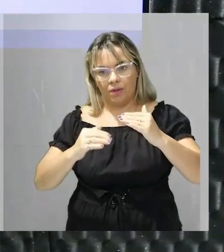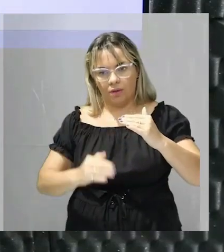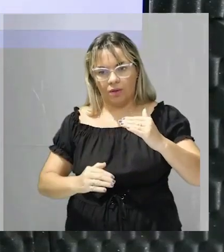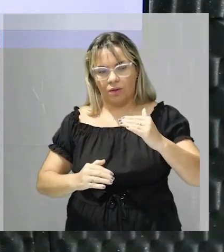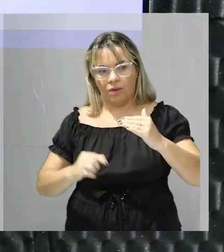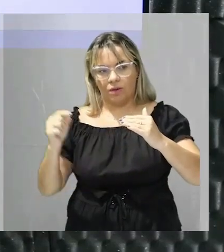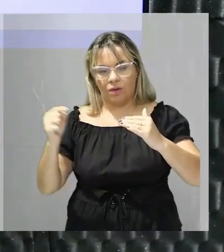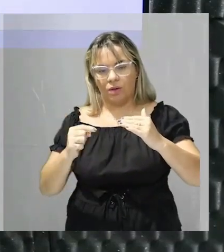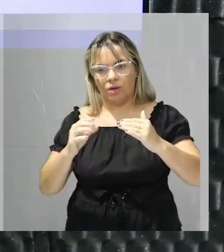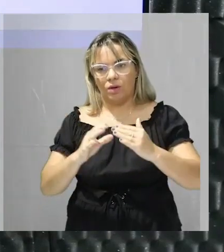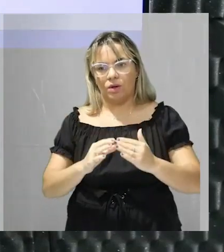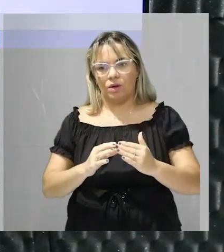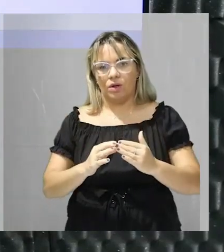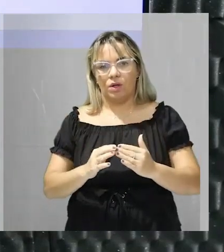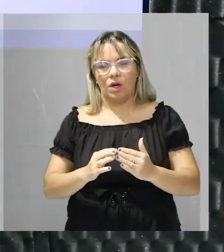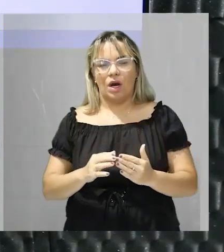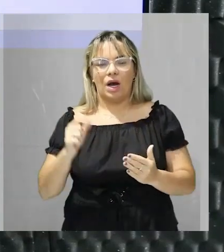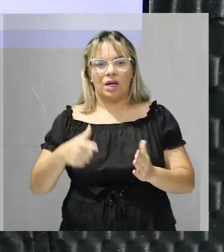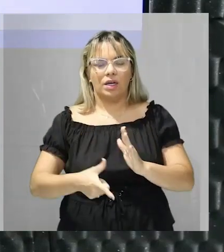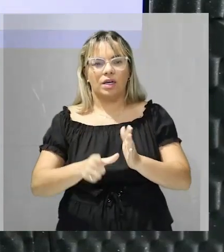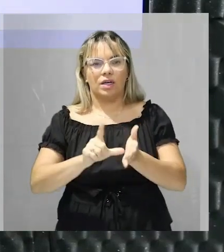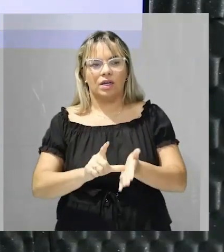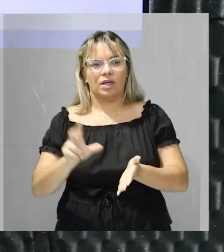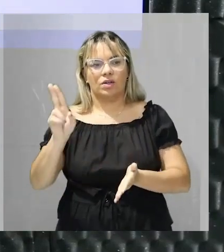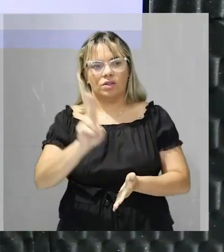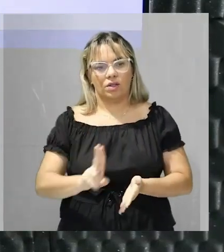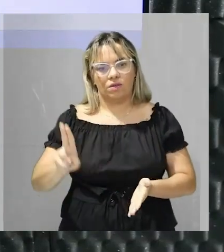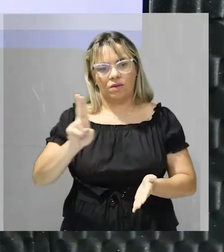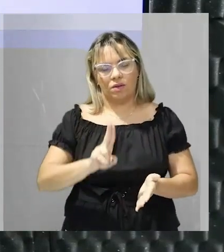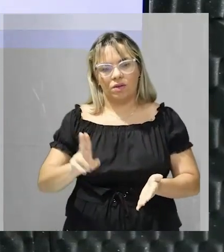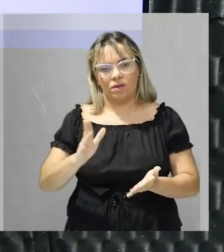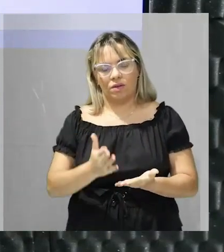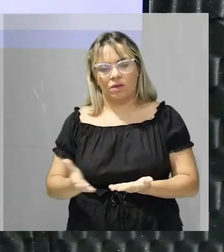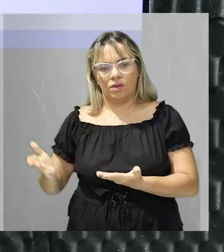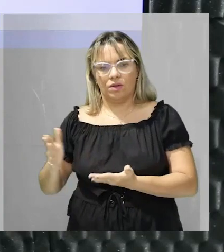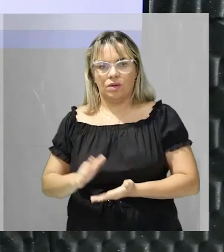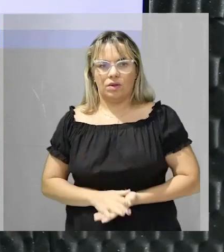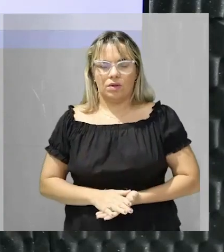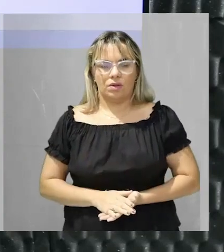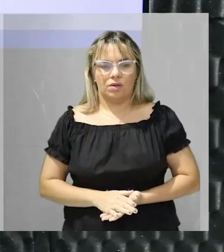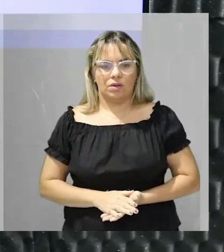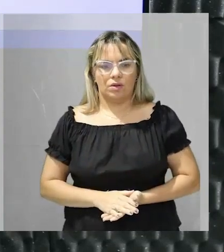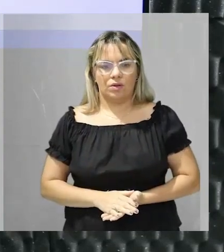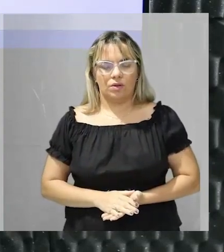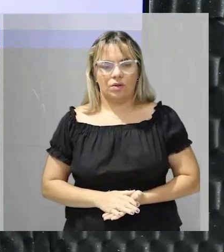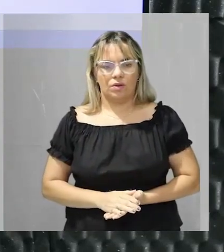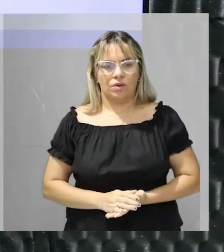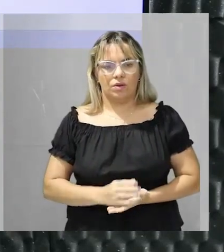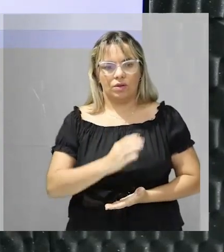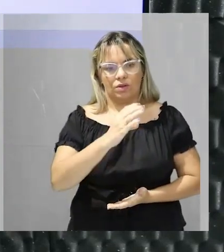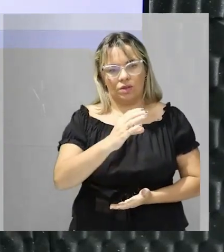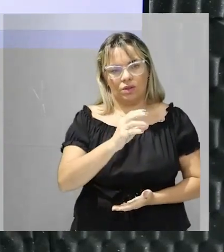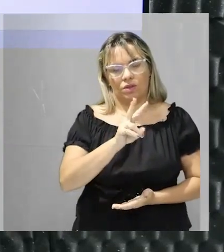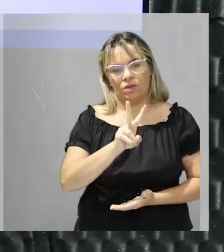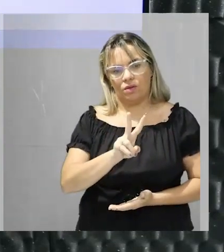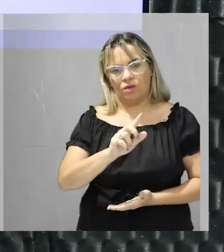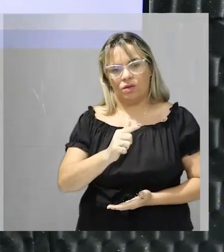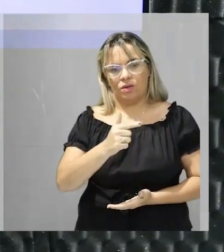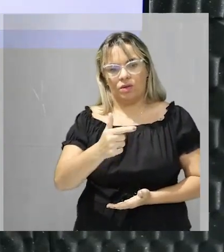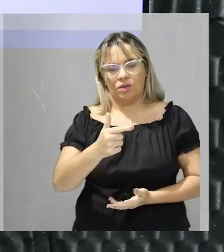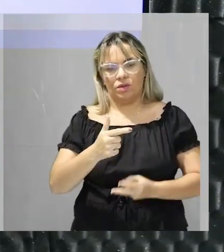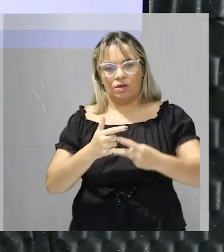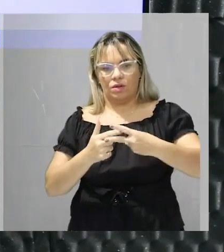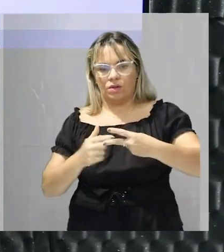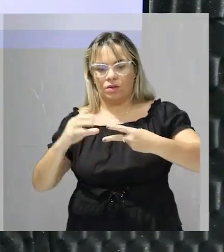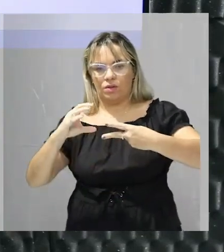que o da atual Então veja olha só essa aqui é a condição inclusive aqui a gente já apareceu o gabarito